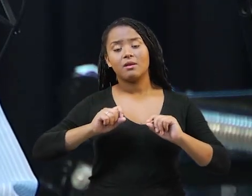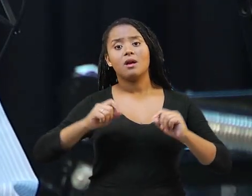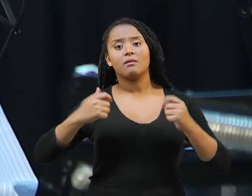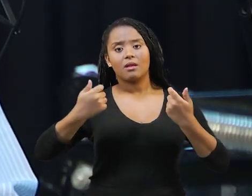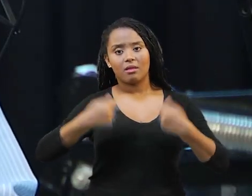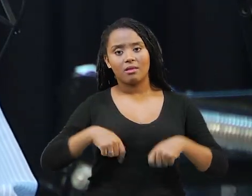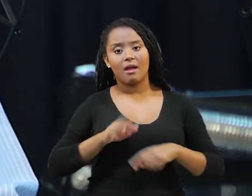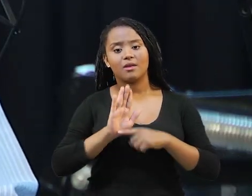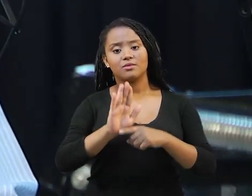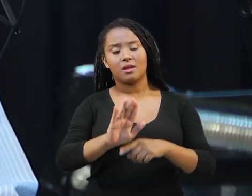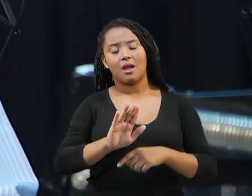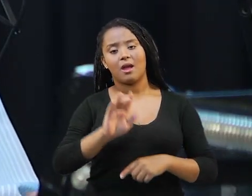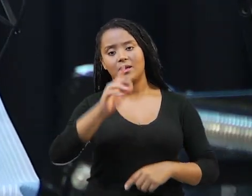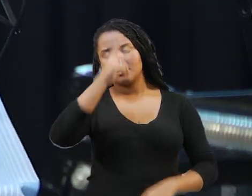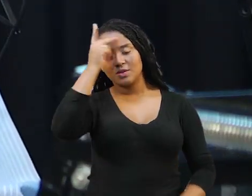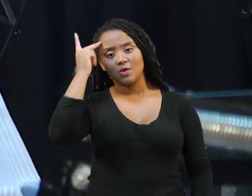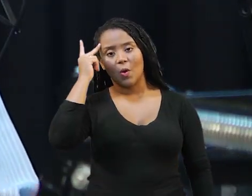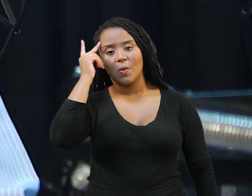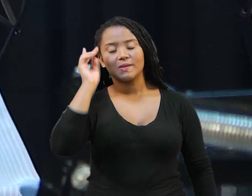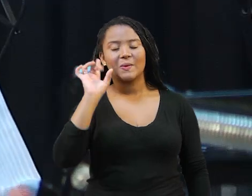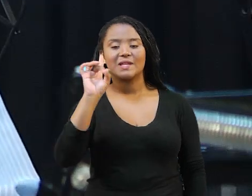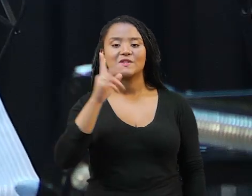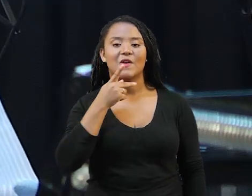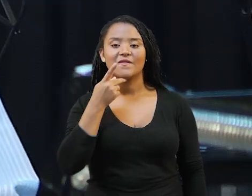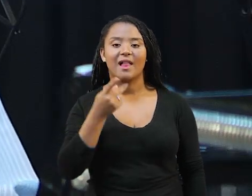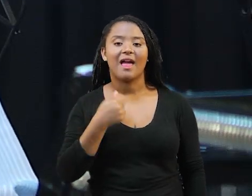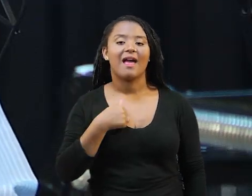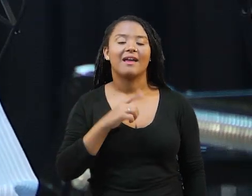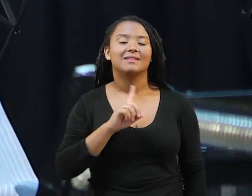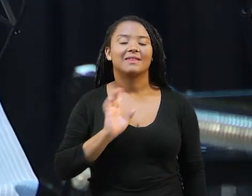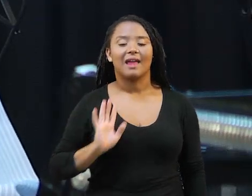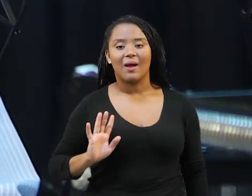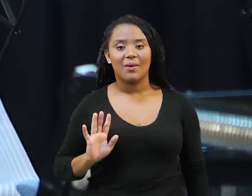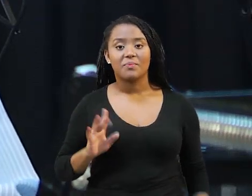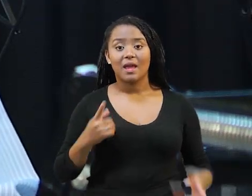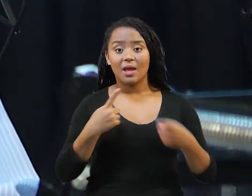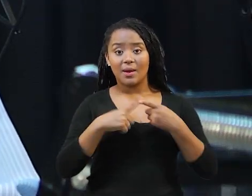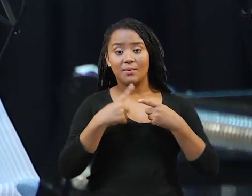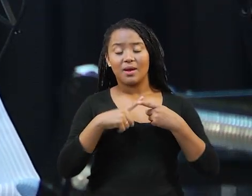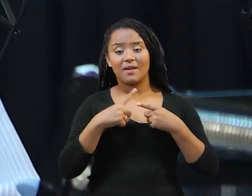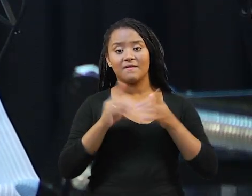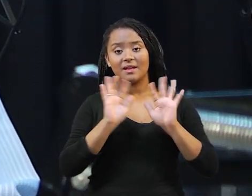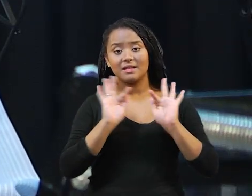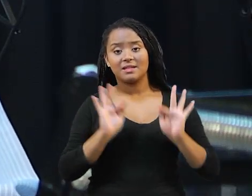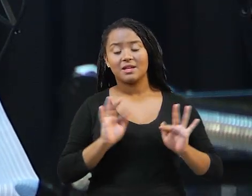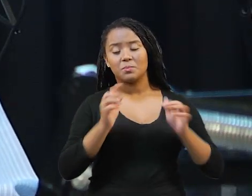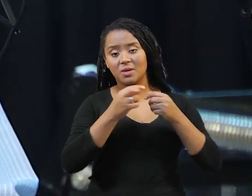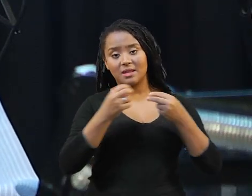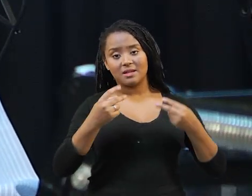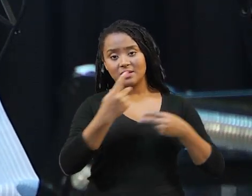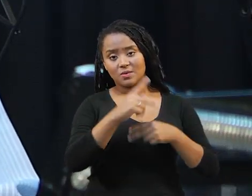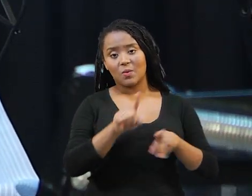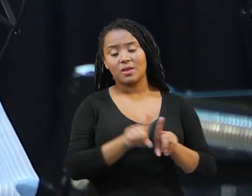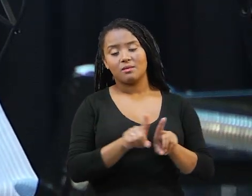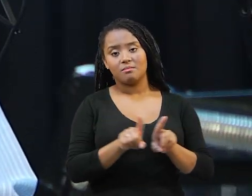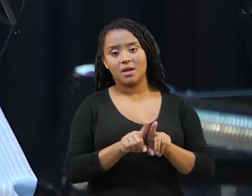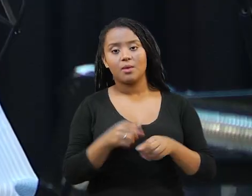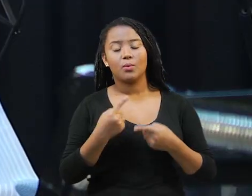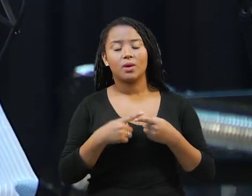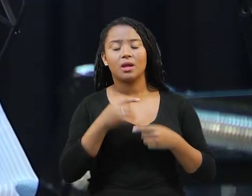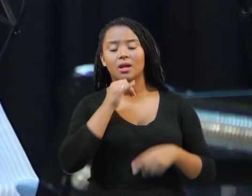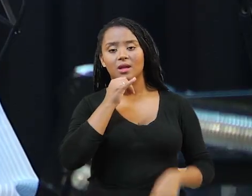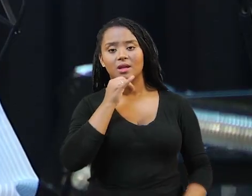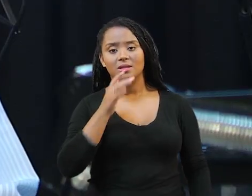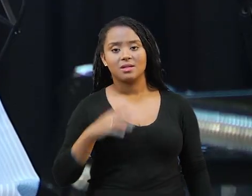é de poder ajudar as pessoas. Não é uma questão só de falar isso, não. Eu acho que a felicidade muito é disso também. Eu